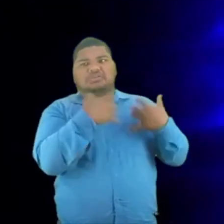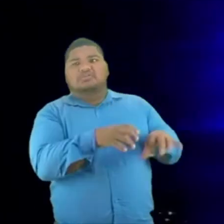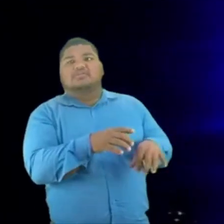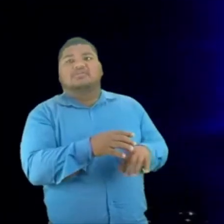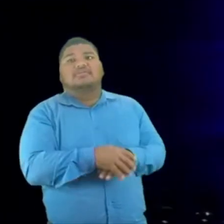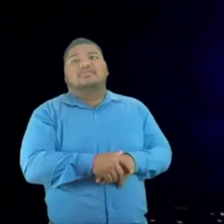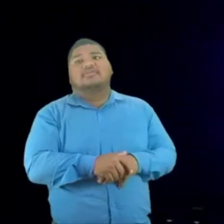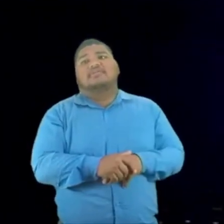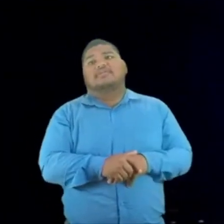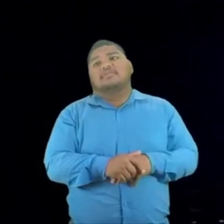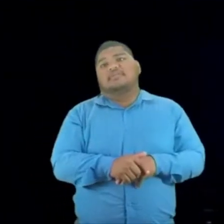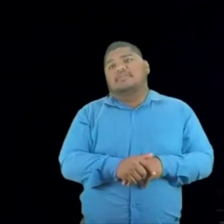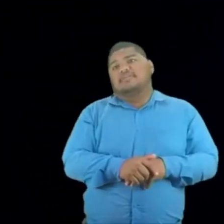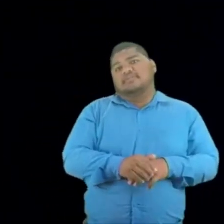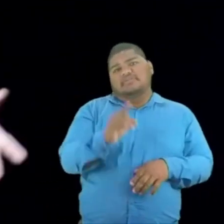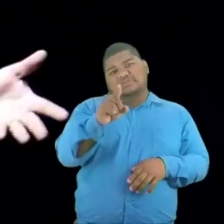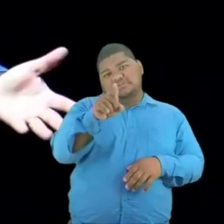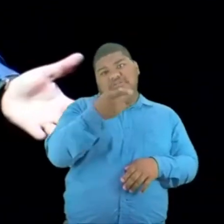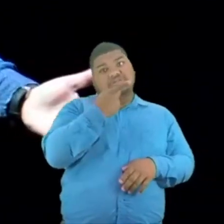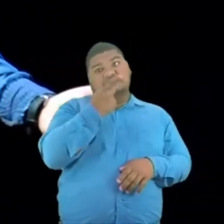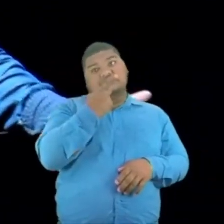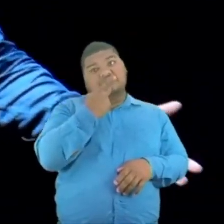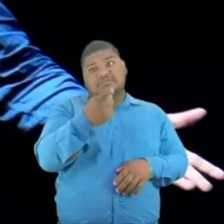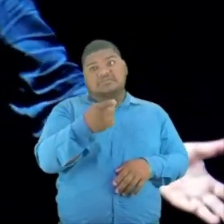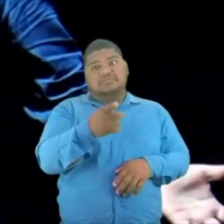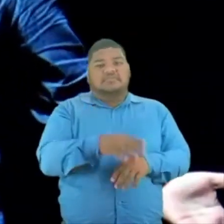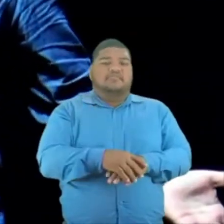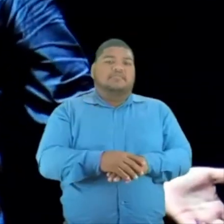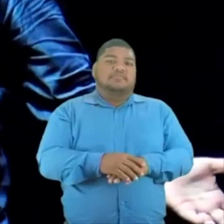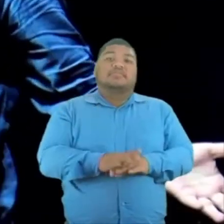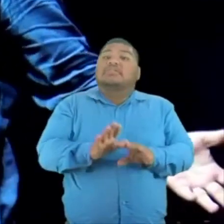você não vai fazer isso. Quem disse que não?